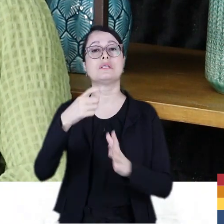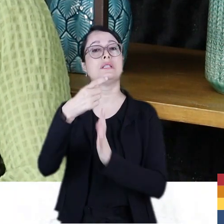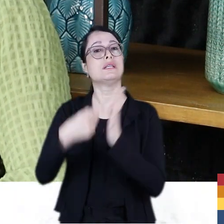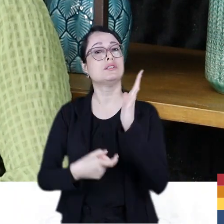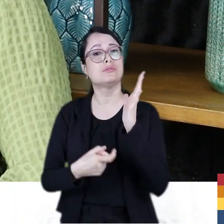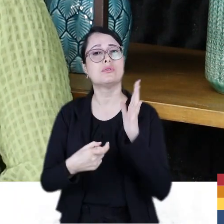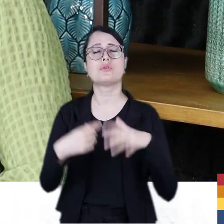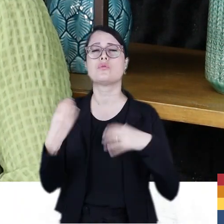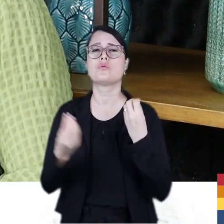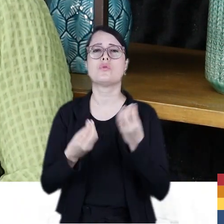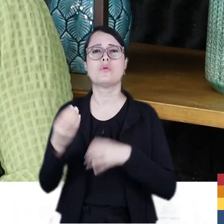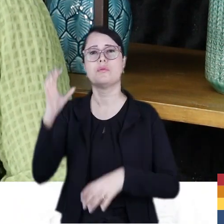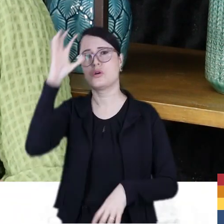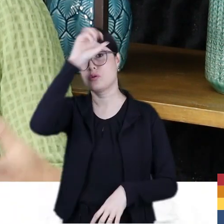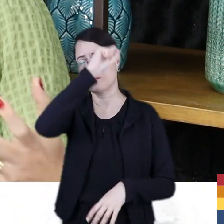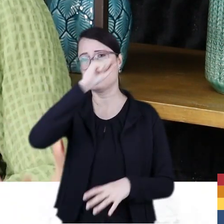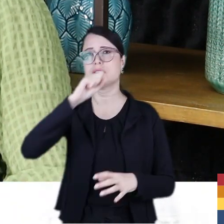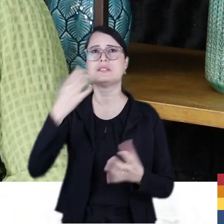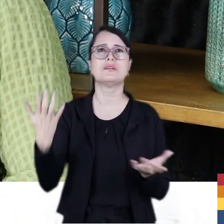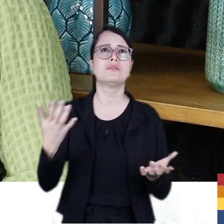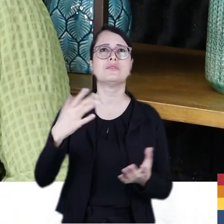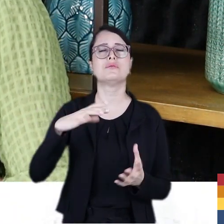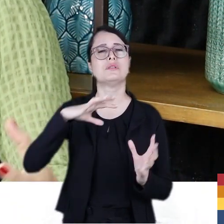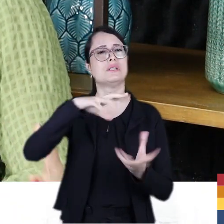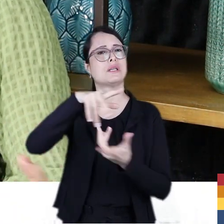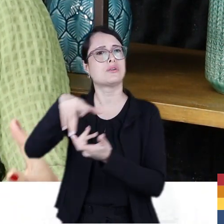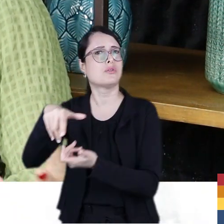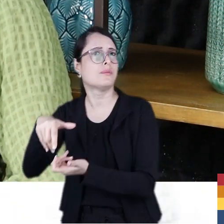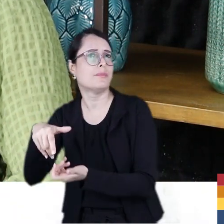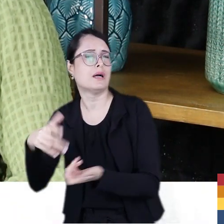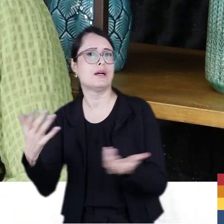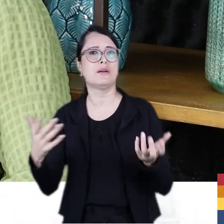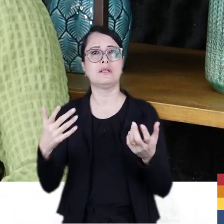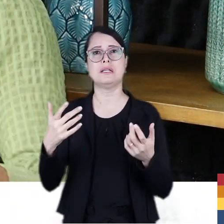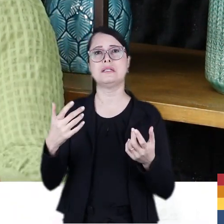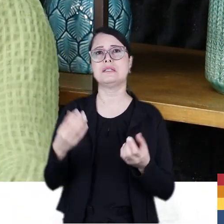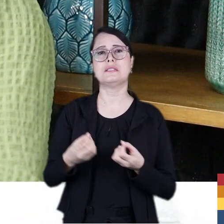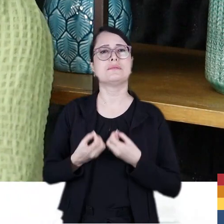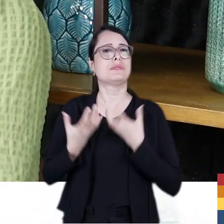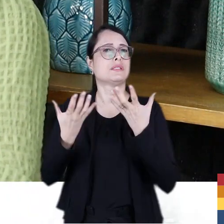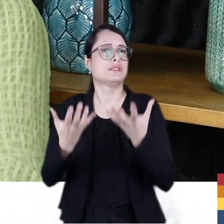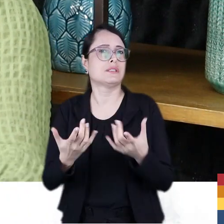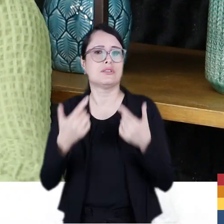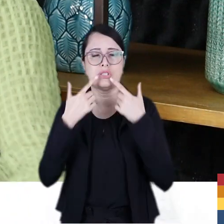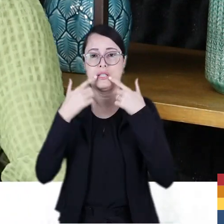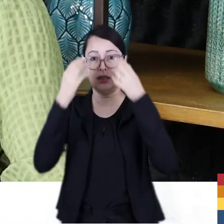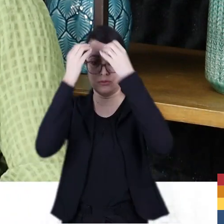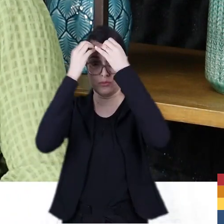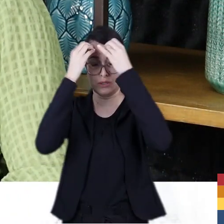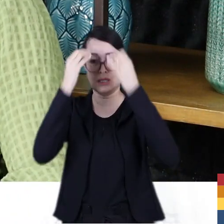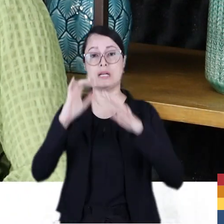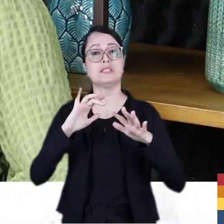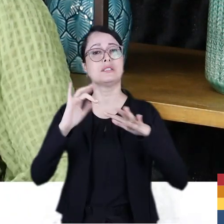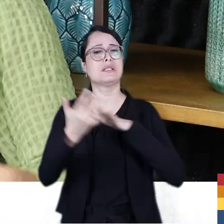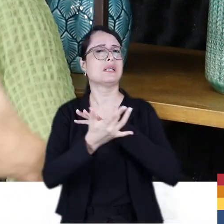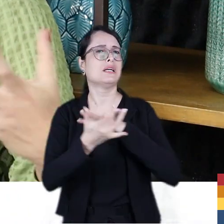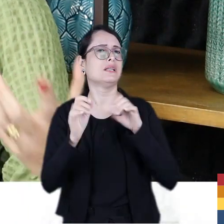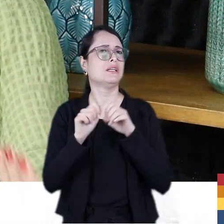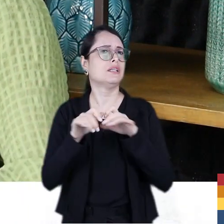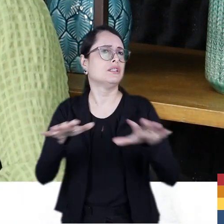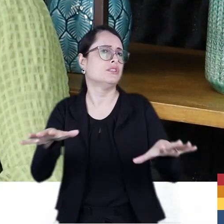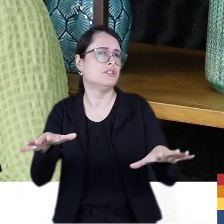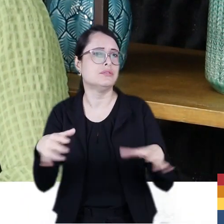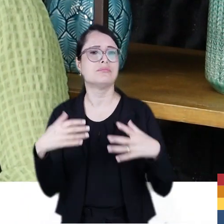crítica em relação a essa temática, né, e ao mesmo tempo a gente pode ter aí um professor de filosofia que na